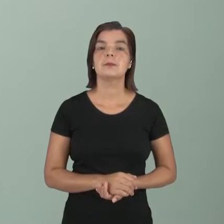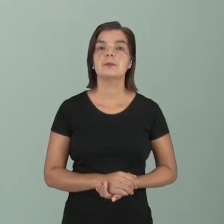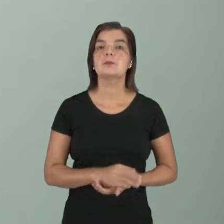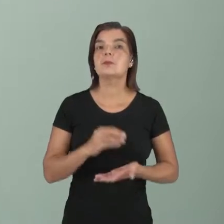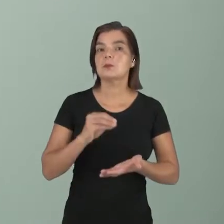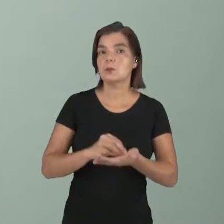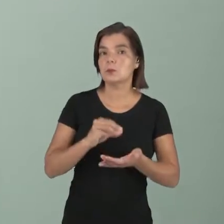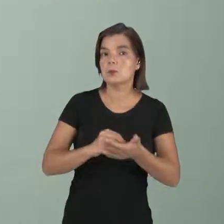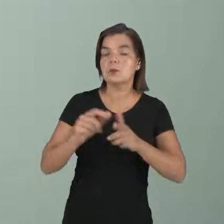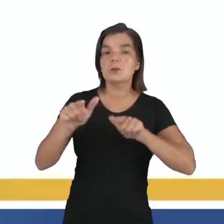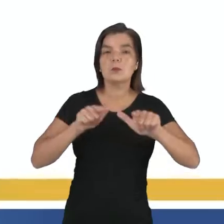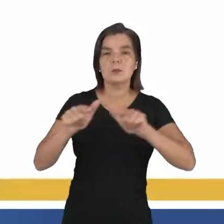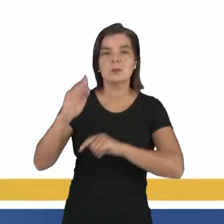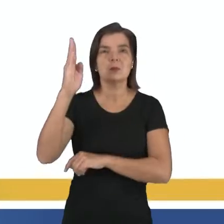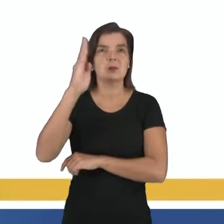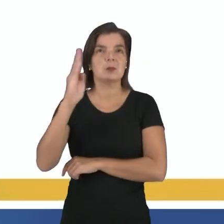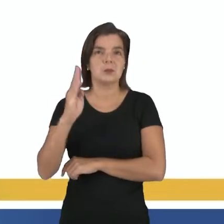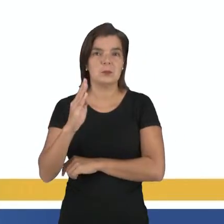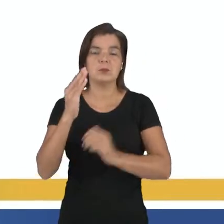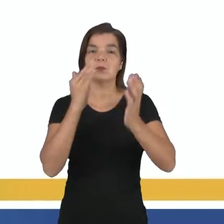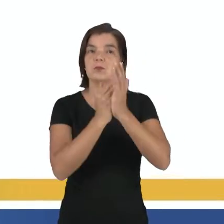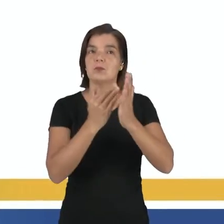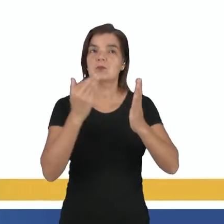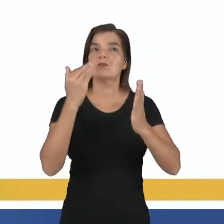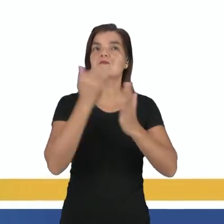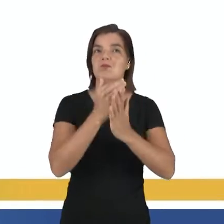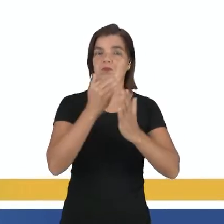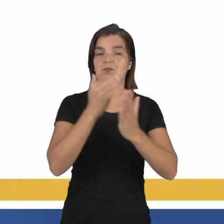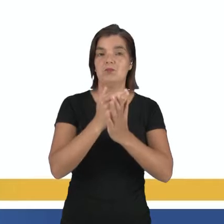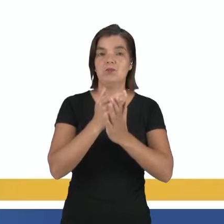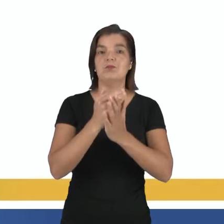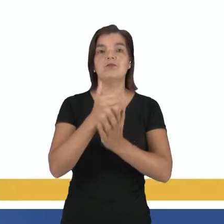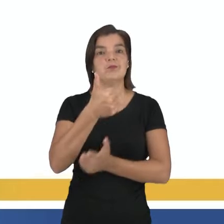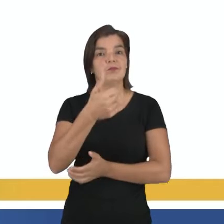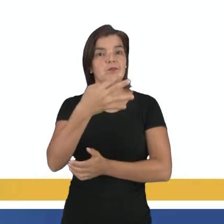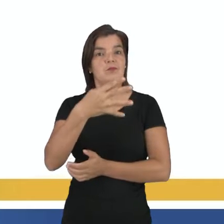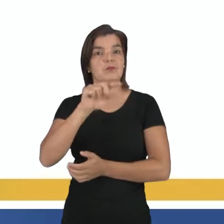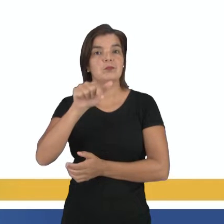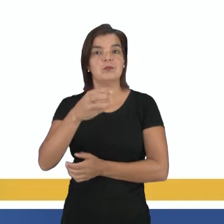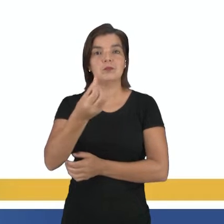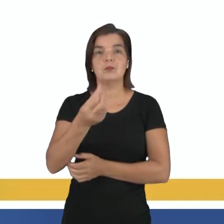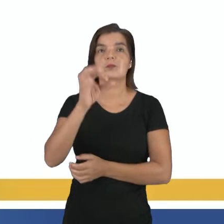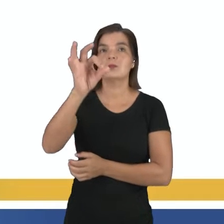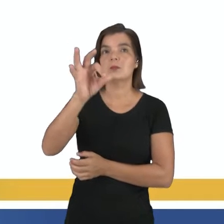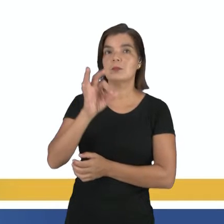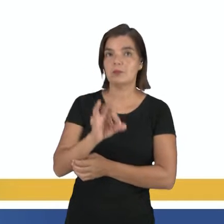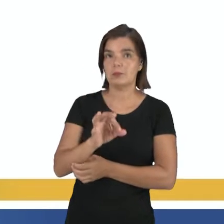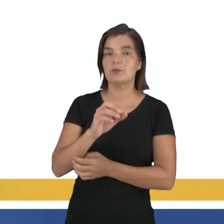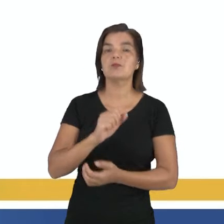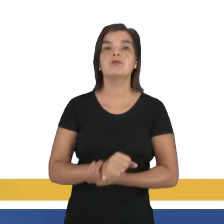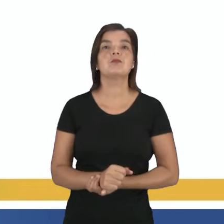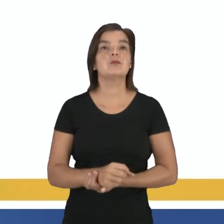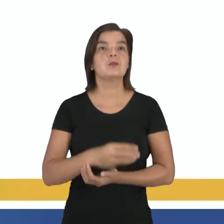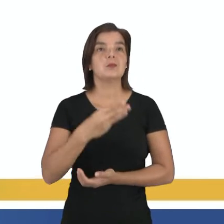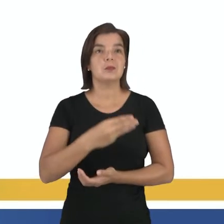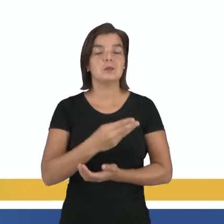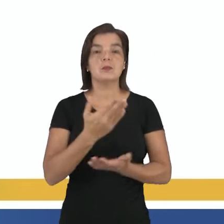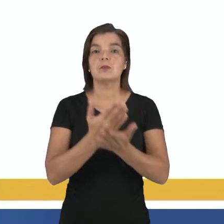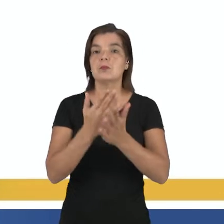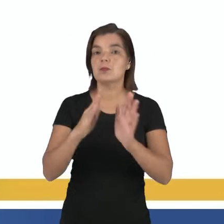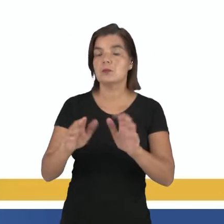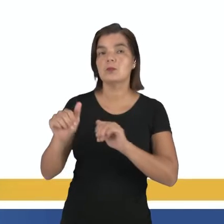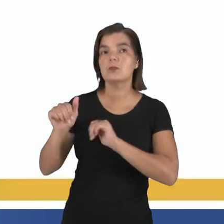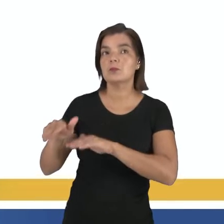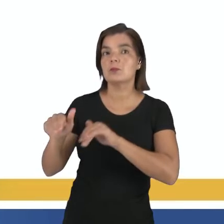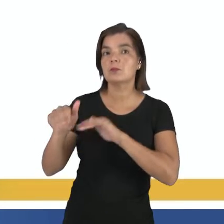O desemprego no Brasil saltou para uma nova taxa recorde de 14,6% no trimestre